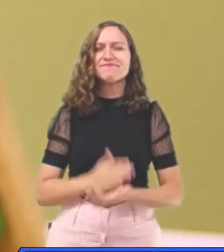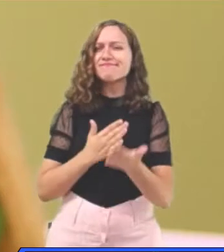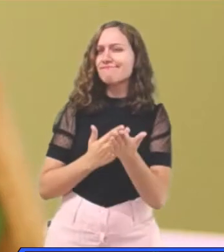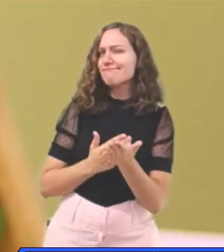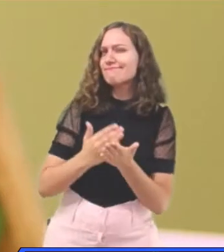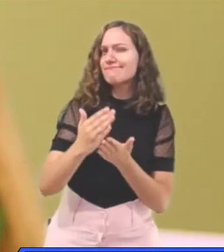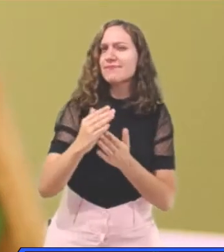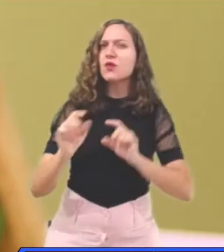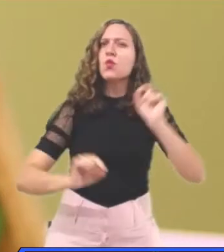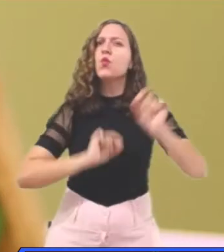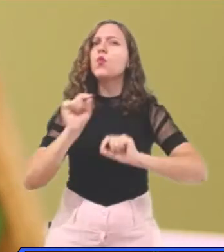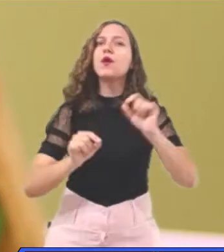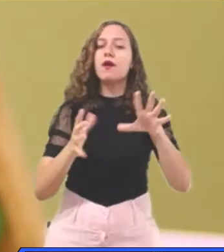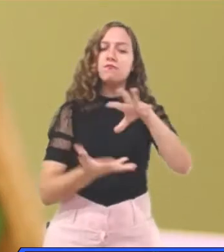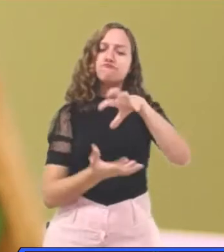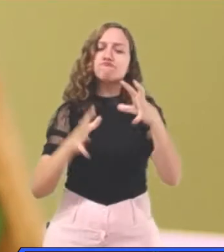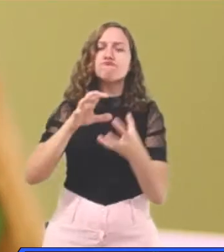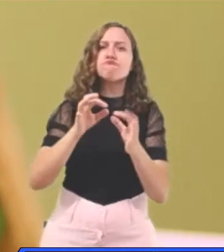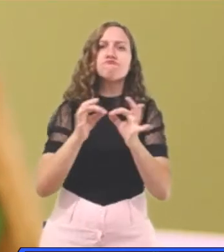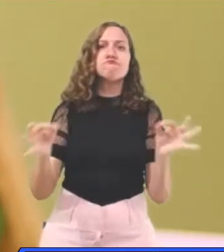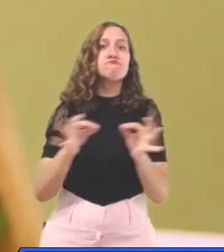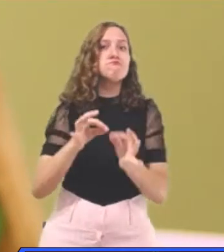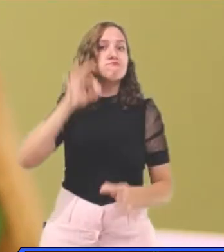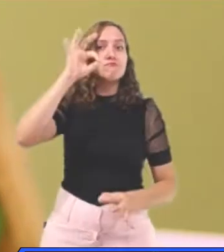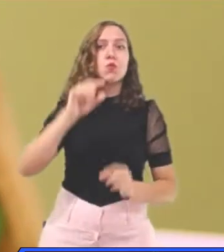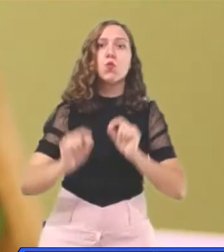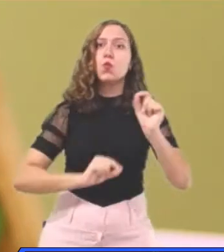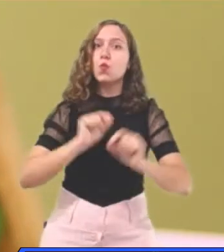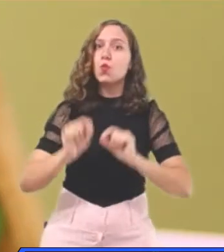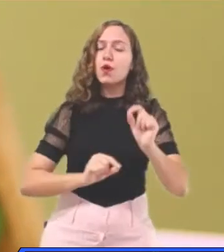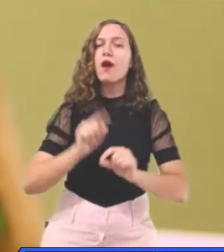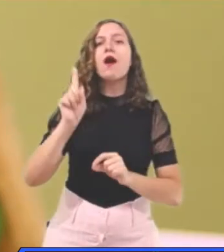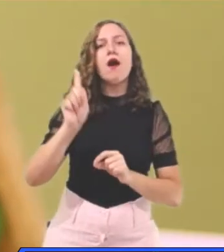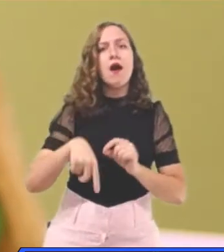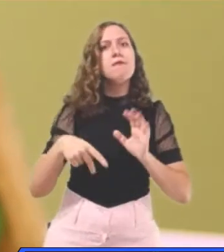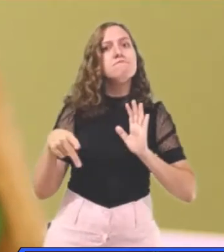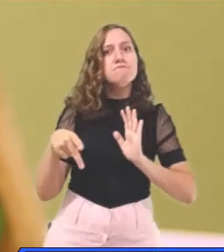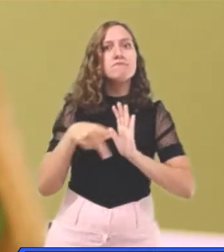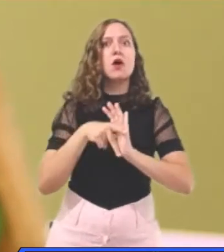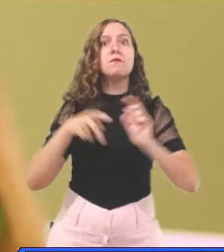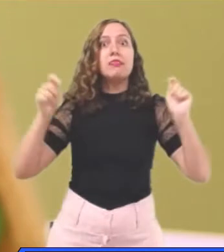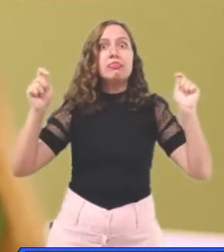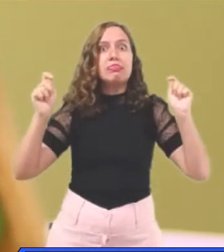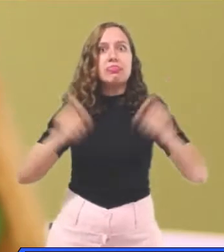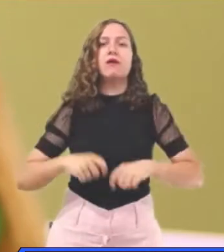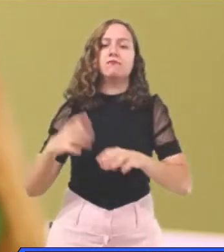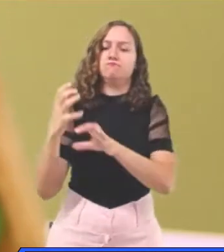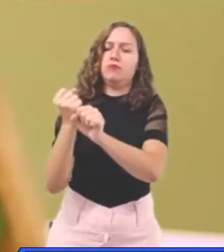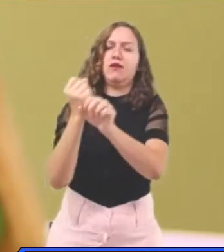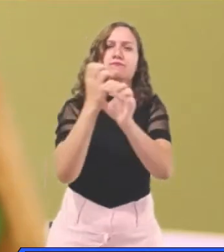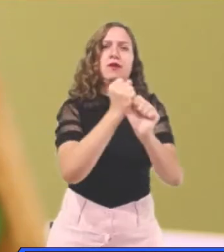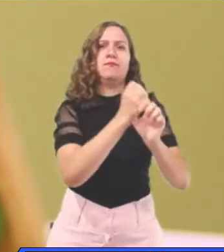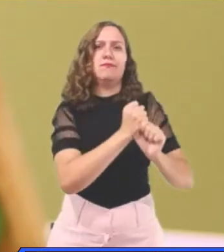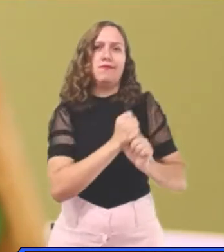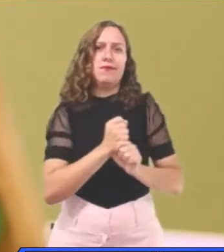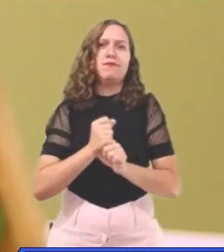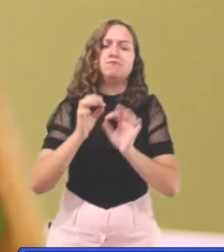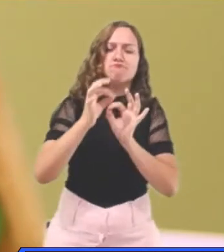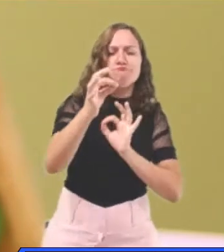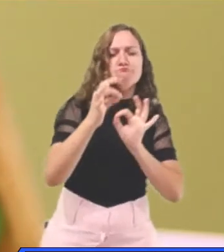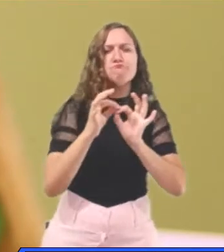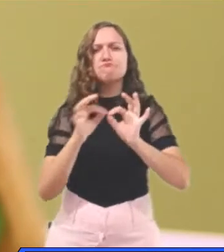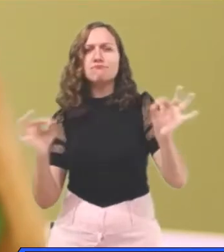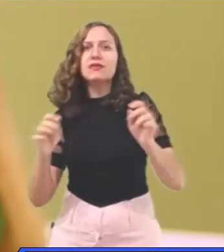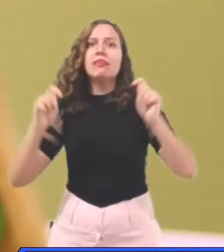Começando, o que é uma grandeza física? São as propriedades mensuráveis, ou seja, tudo aquilo que a gente pode